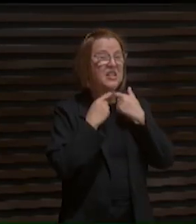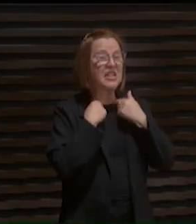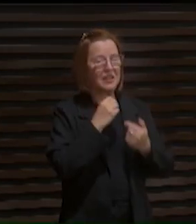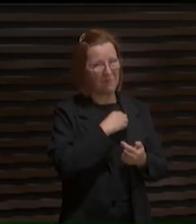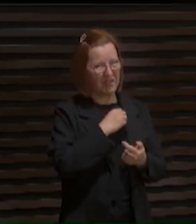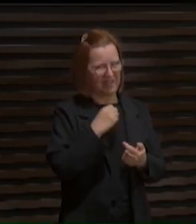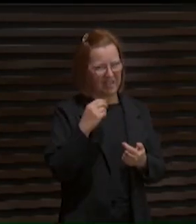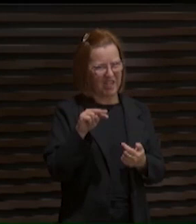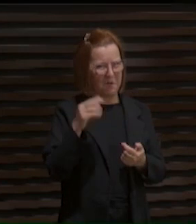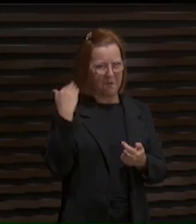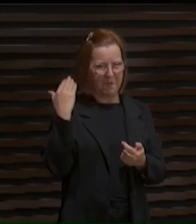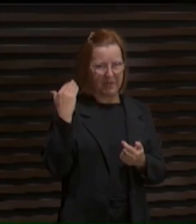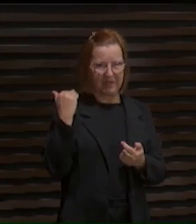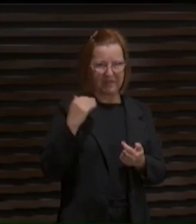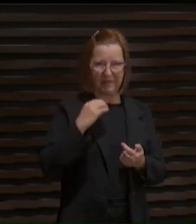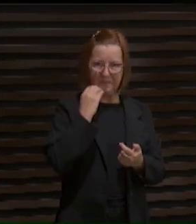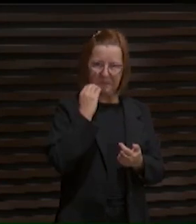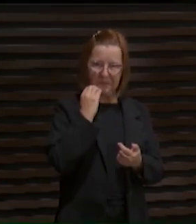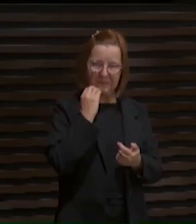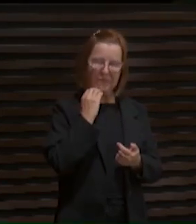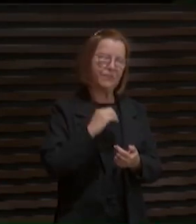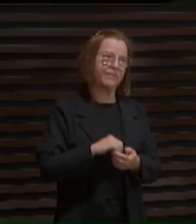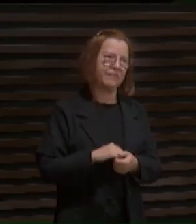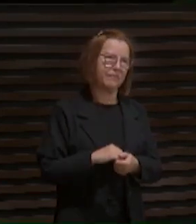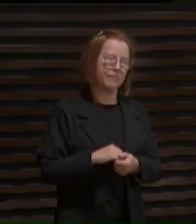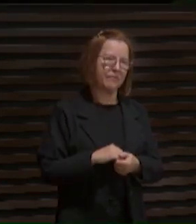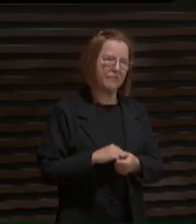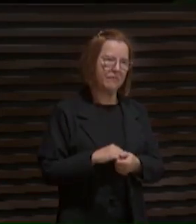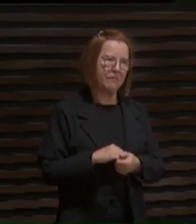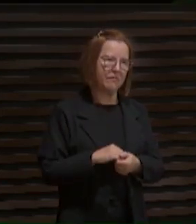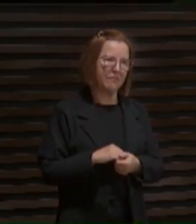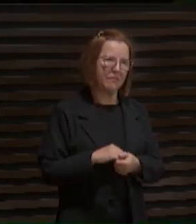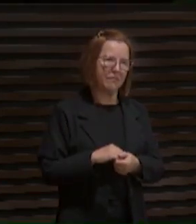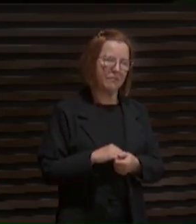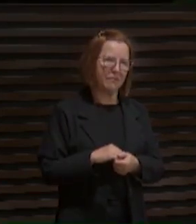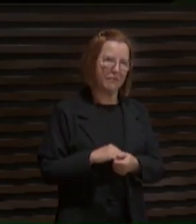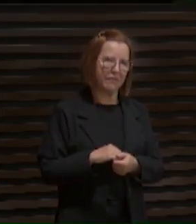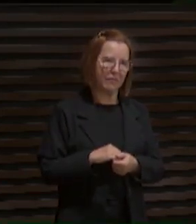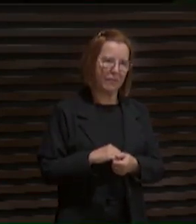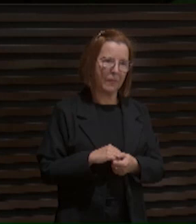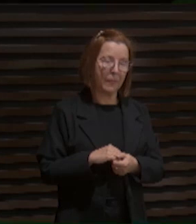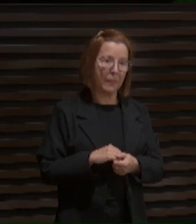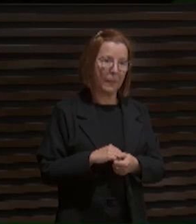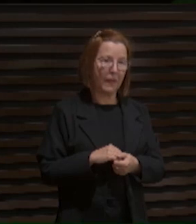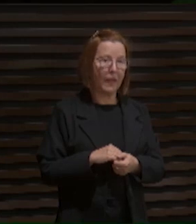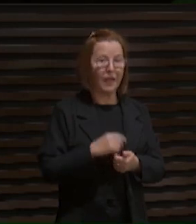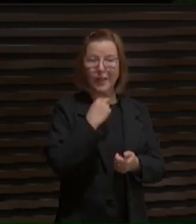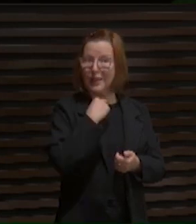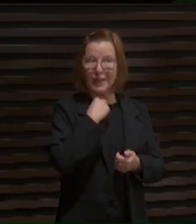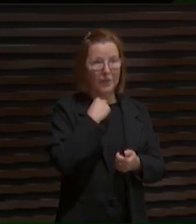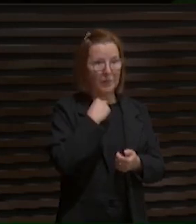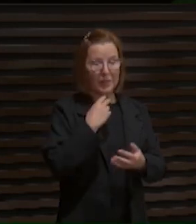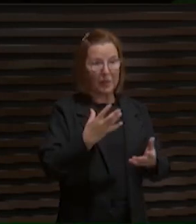viviam na ignorância. A ideia é não darmos lugar aos desejos pecaminosos. Se damos lugar, é